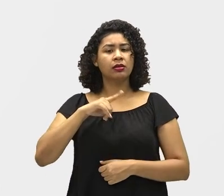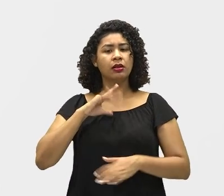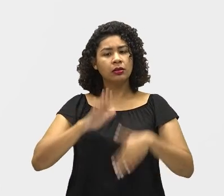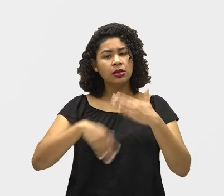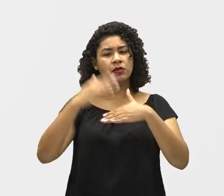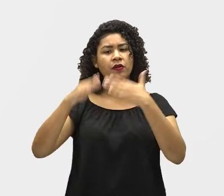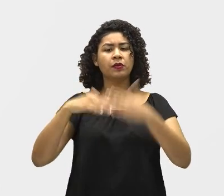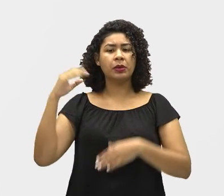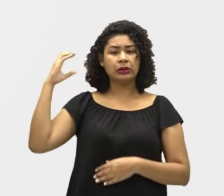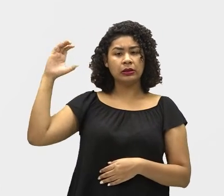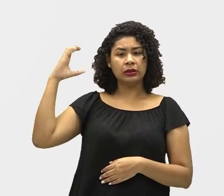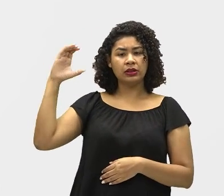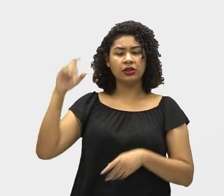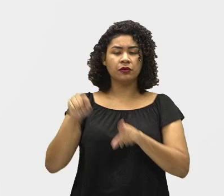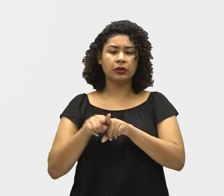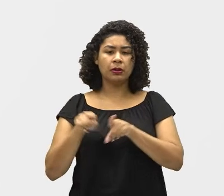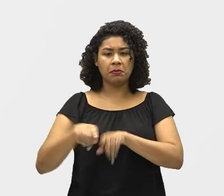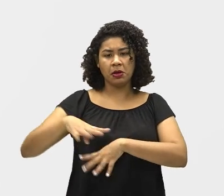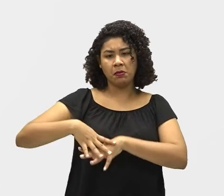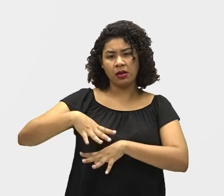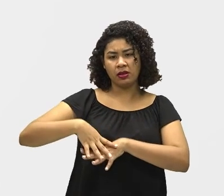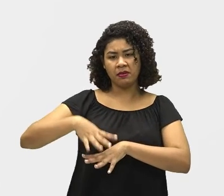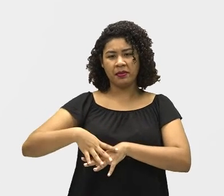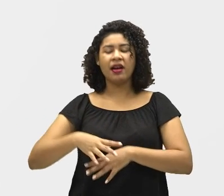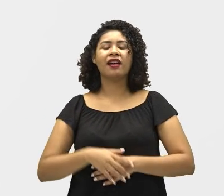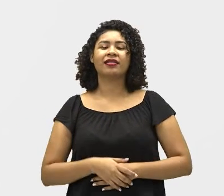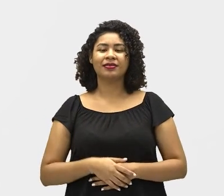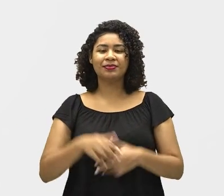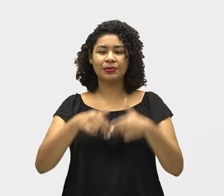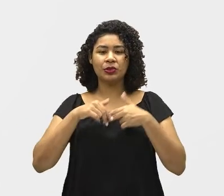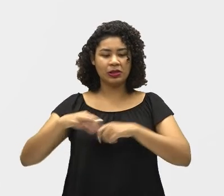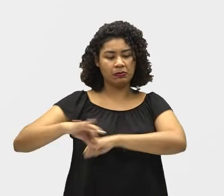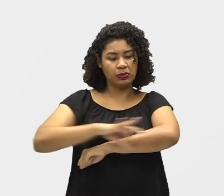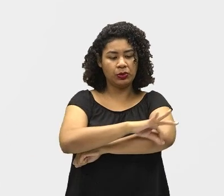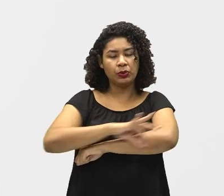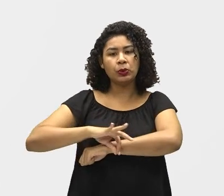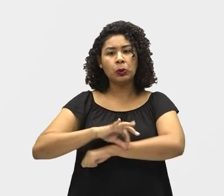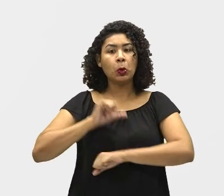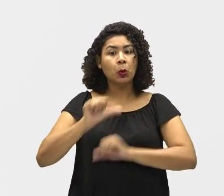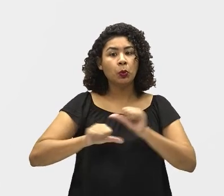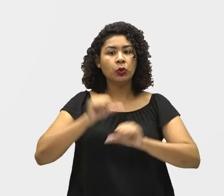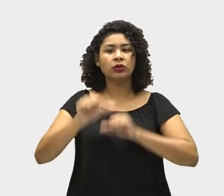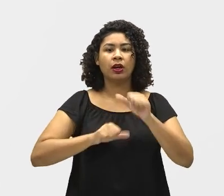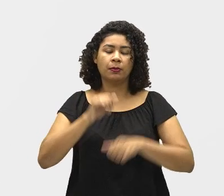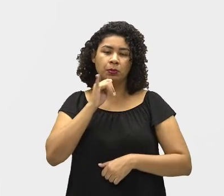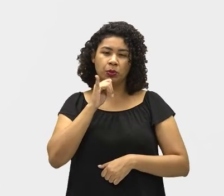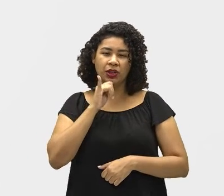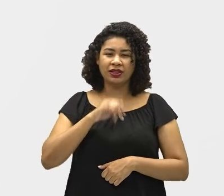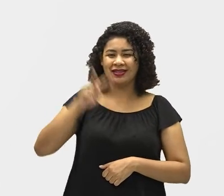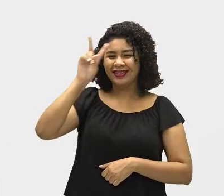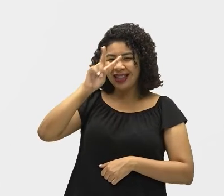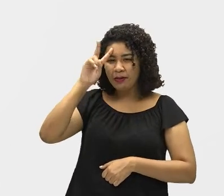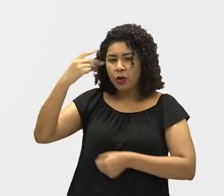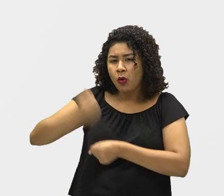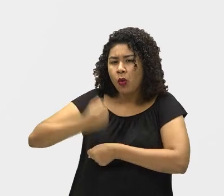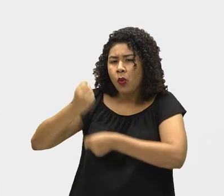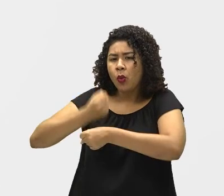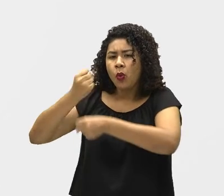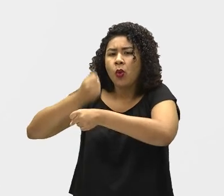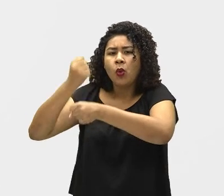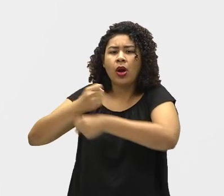por exemplo, a arquitetura vai sofrer diversas modificações, incluindo as construções em abóbadas, aquele